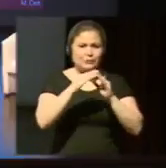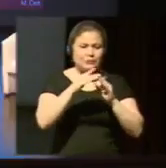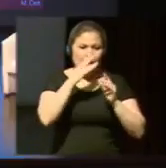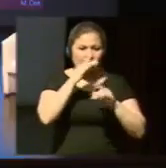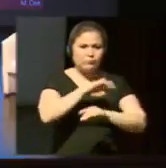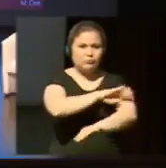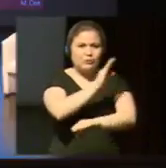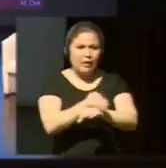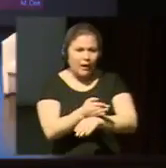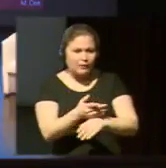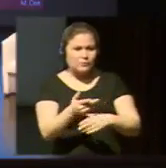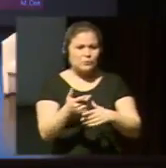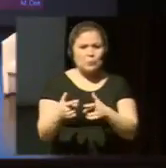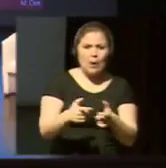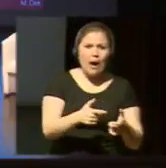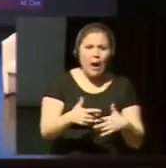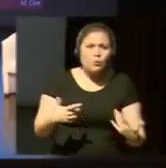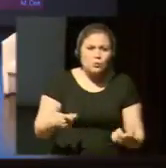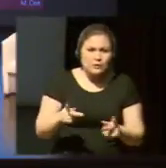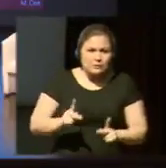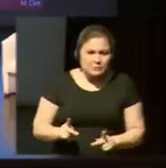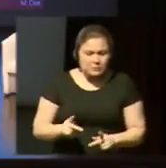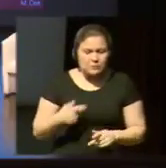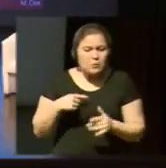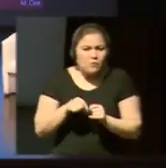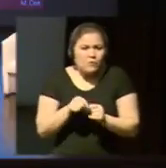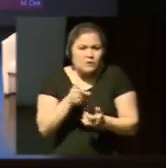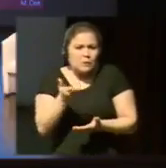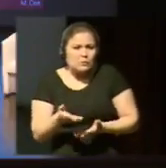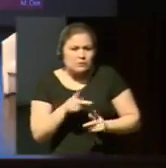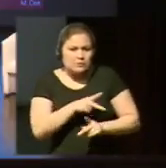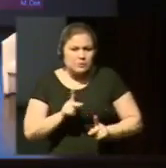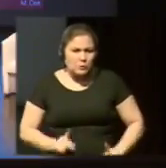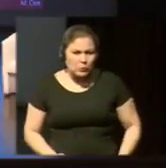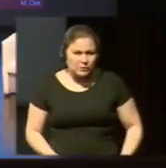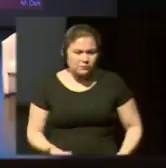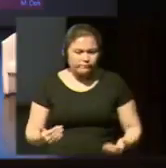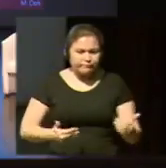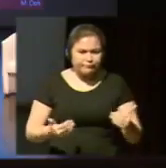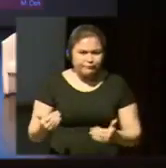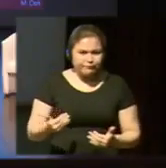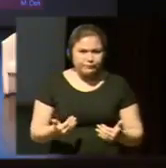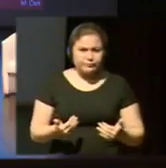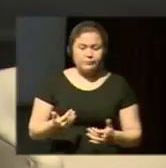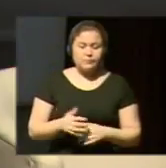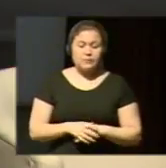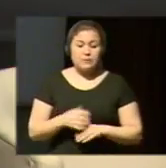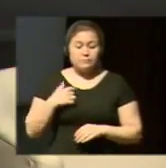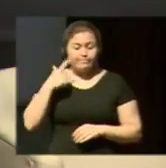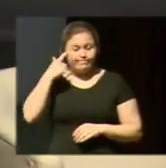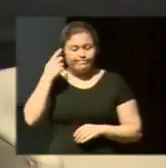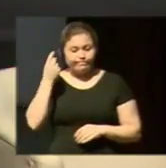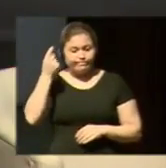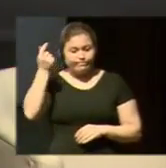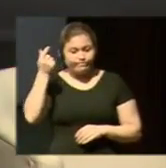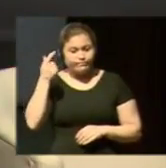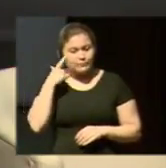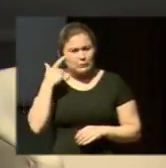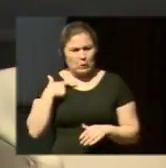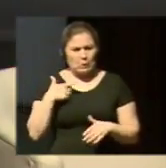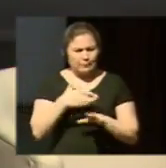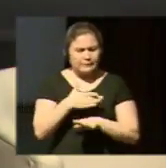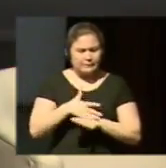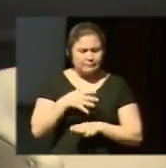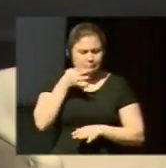etc. Mas o que vamos fazer então com essas pessoas? E uma intuição que tivemos, eu participei